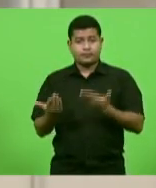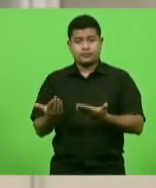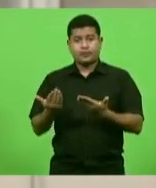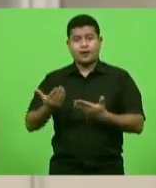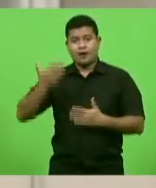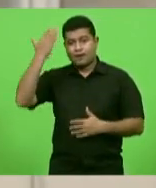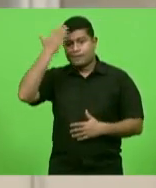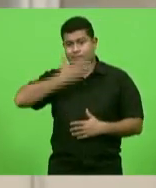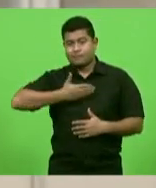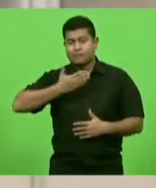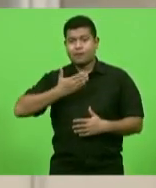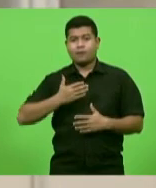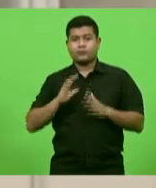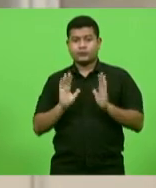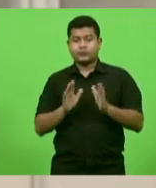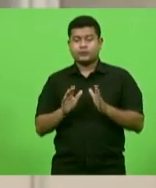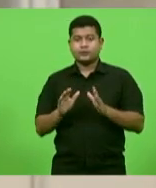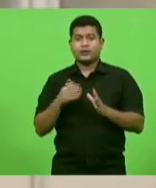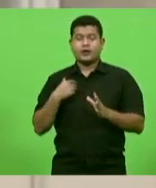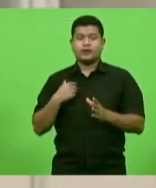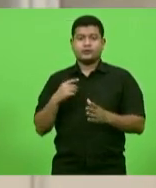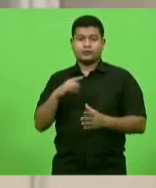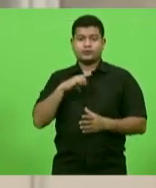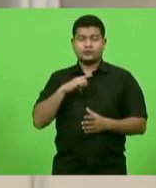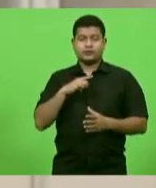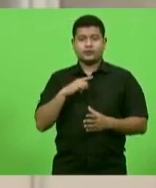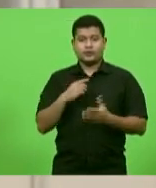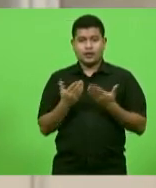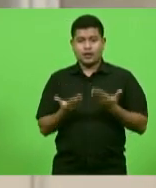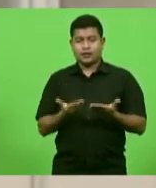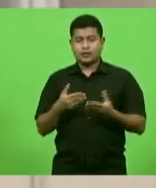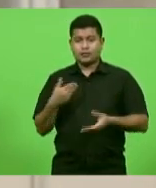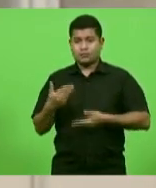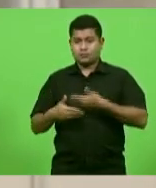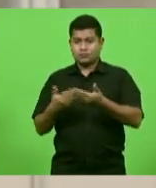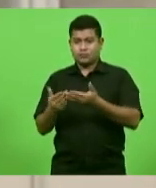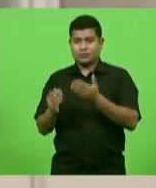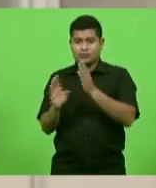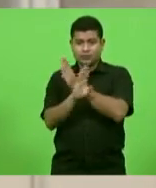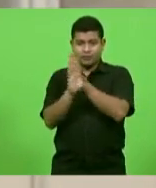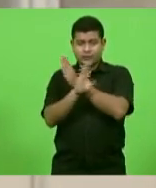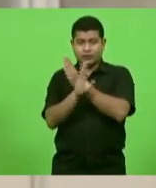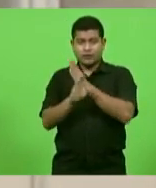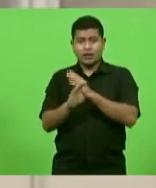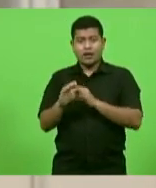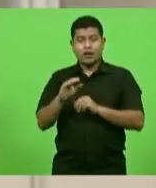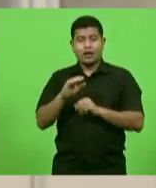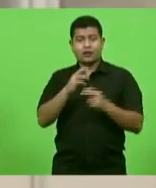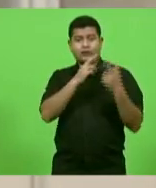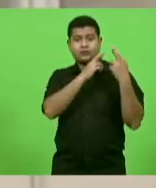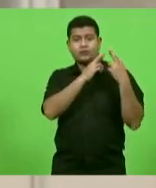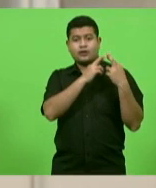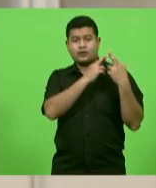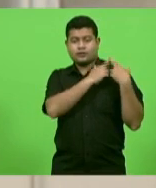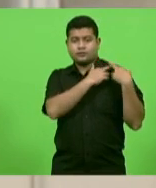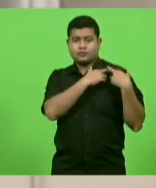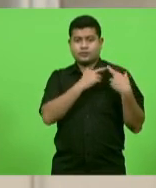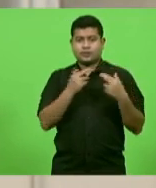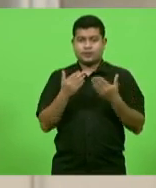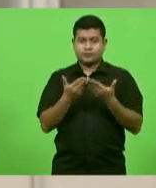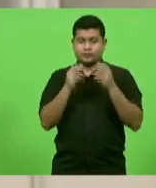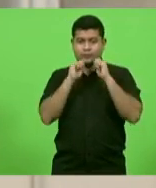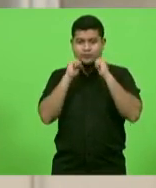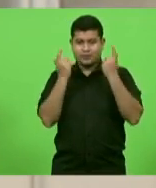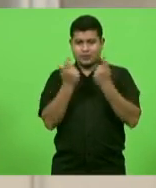provas colhidas no procedimento investigatório conduzido pela alesc na CPI